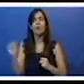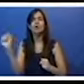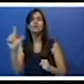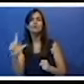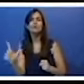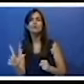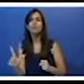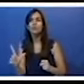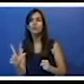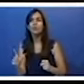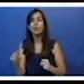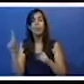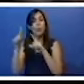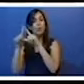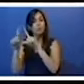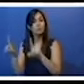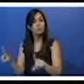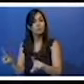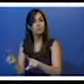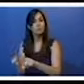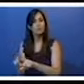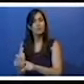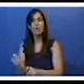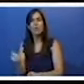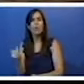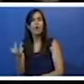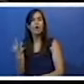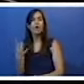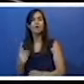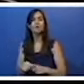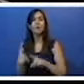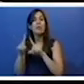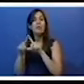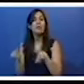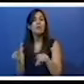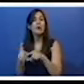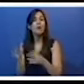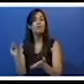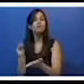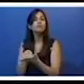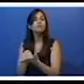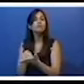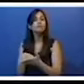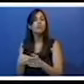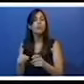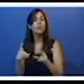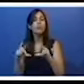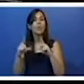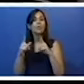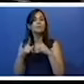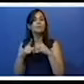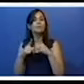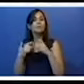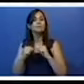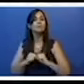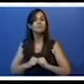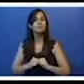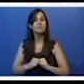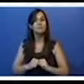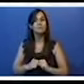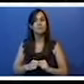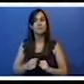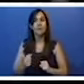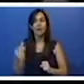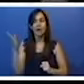azul com o triângulo quantos triângulos formam Losango é só